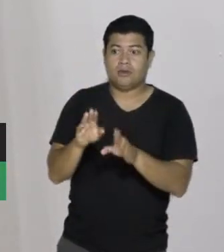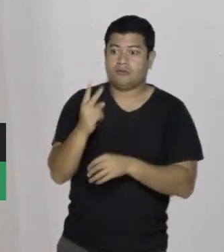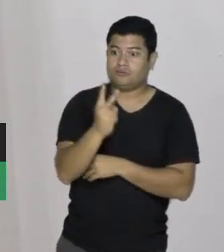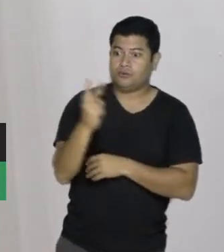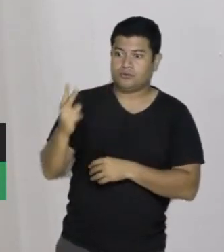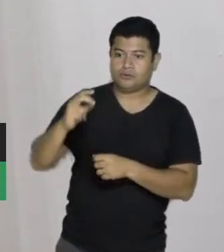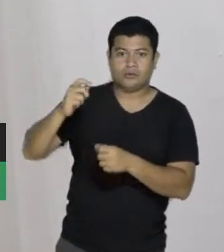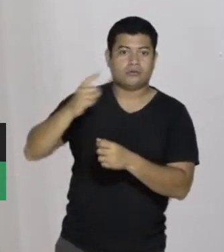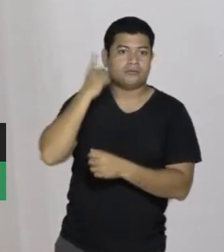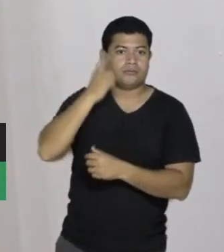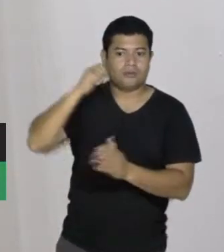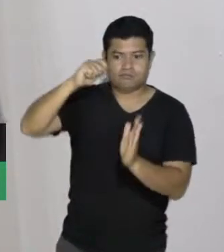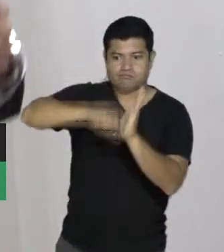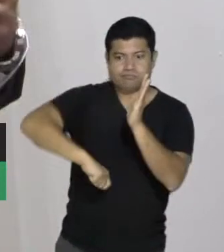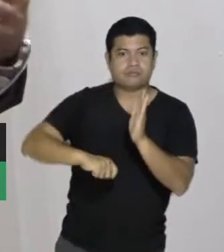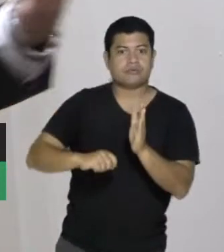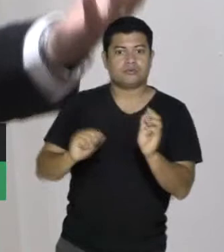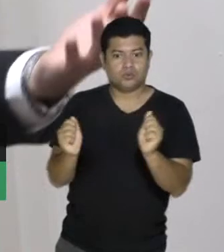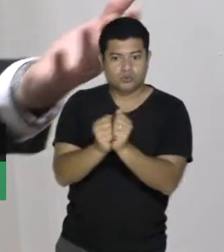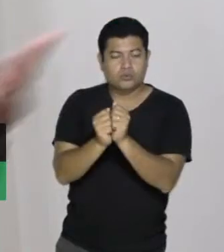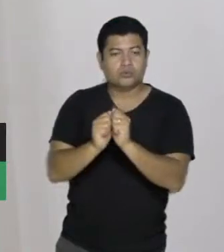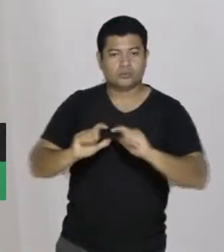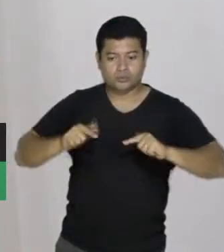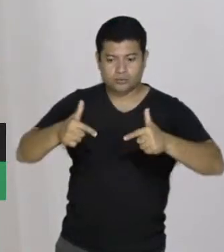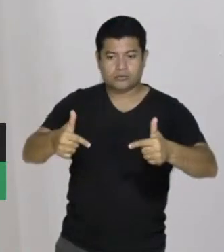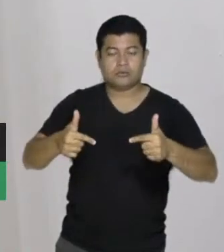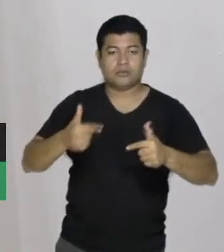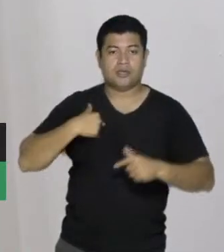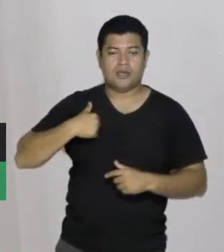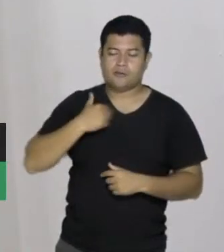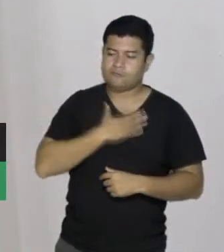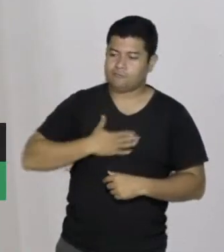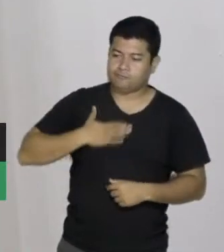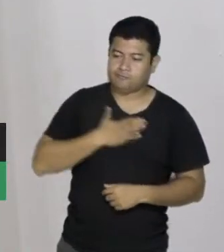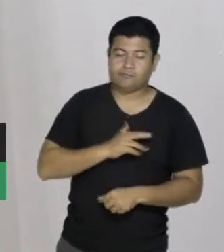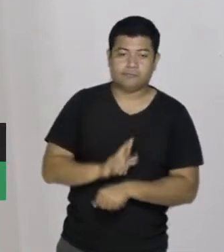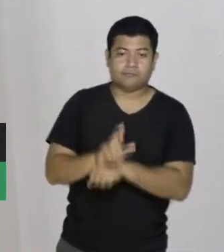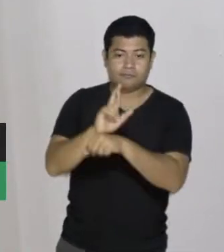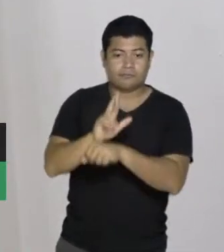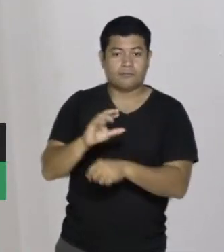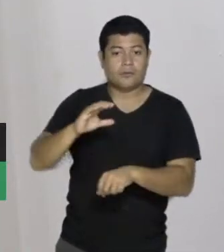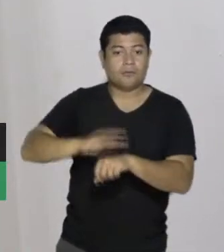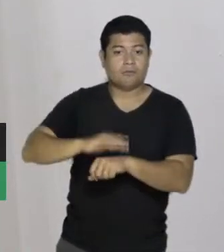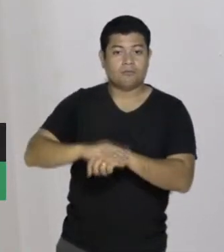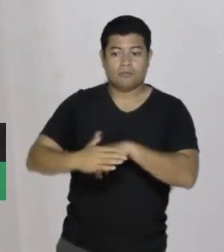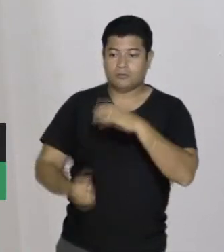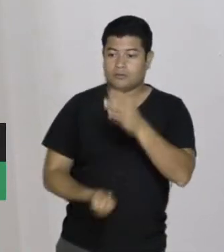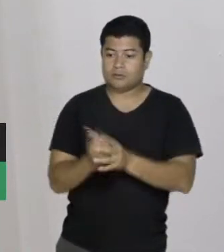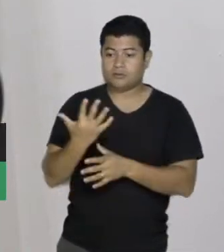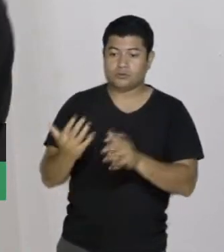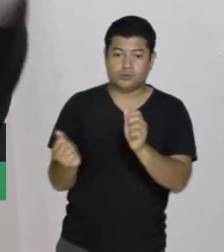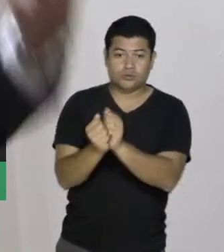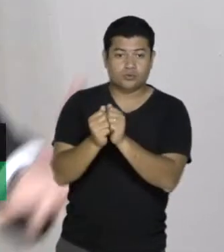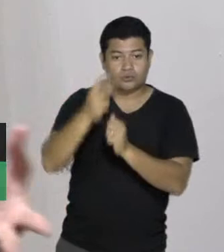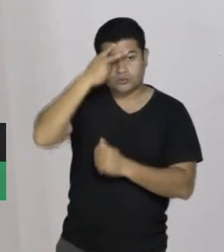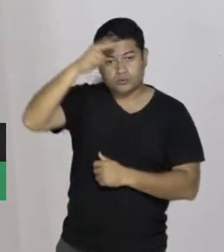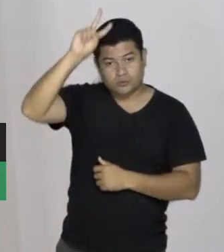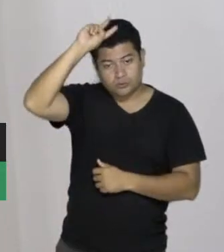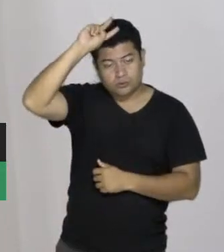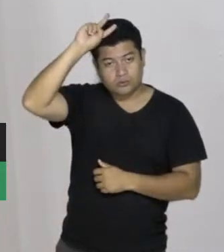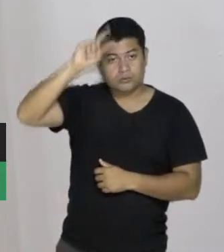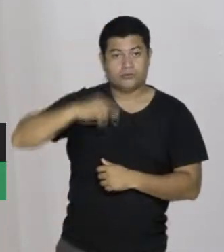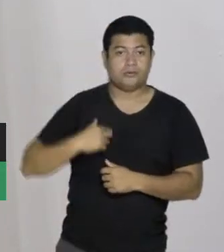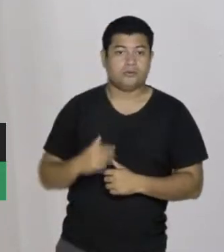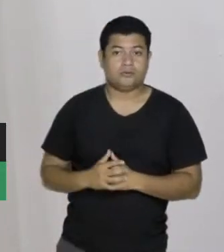essa frente que tive o prazer de ser aí o co-autor junto com o doutor Vicente Caropreso histórico